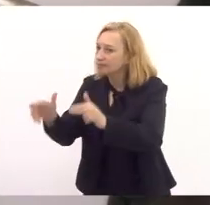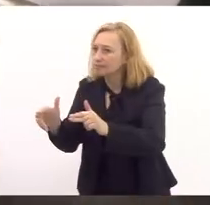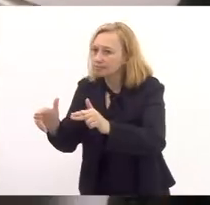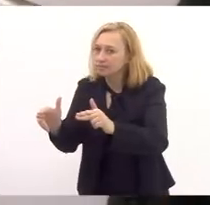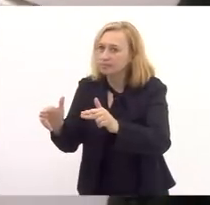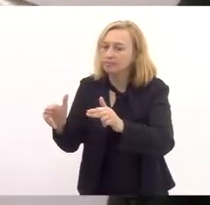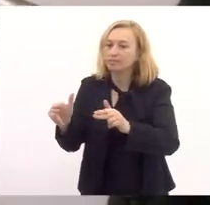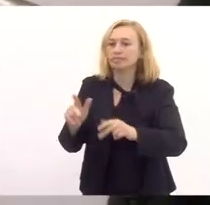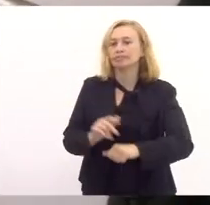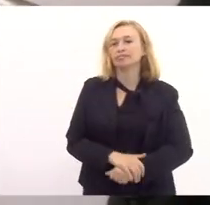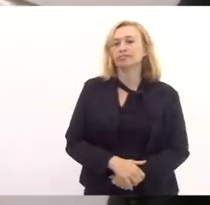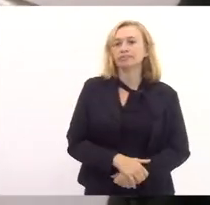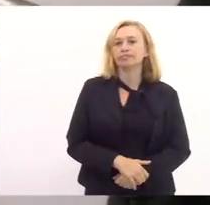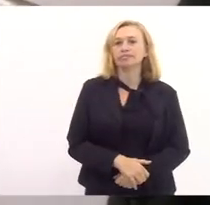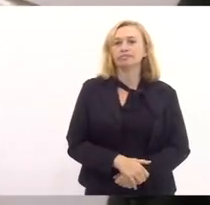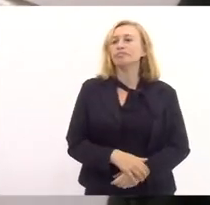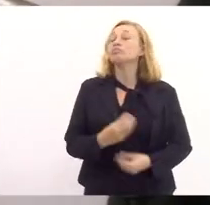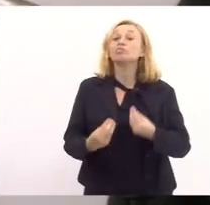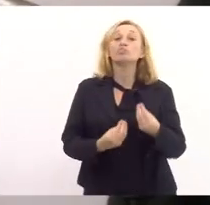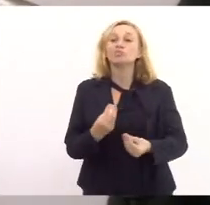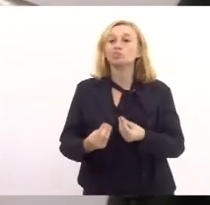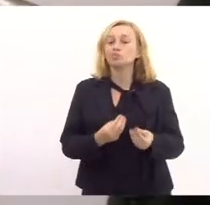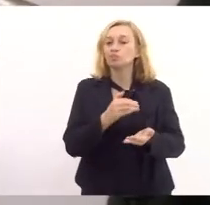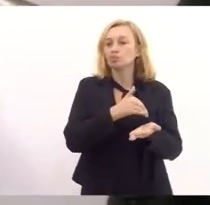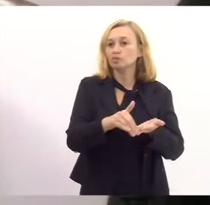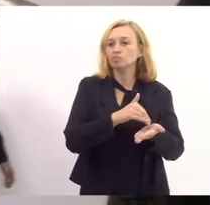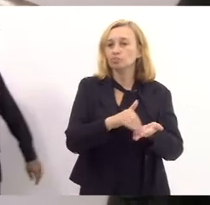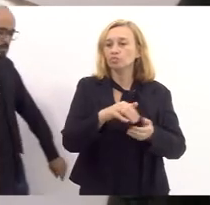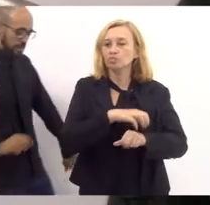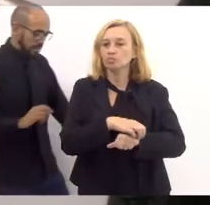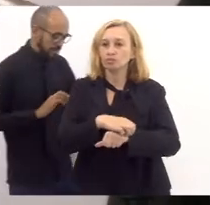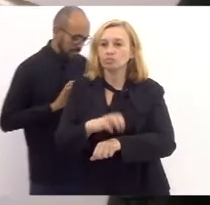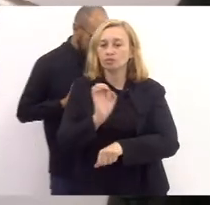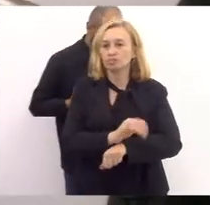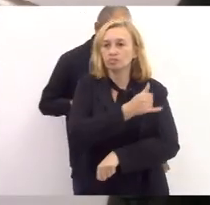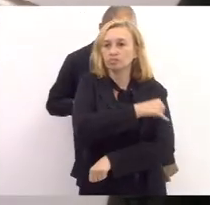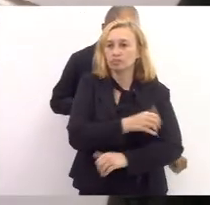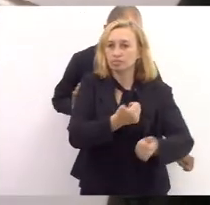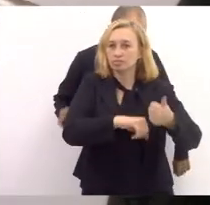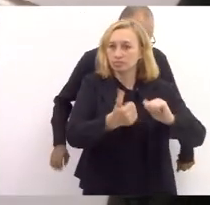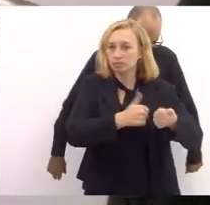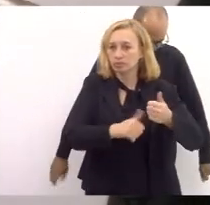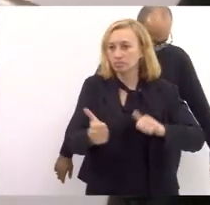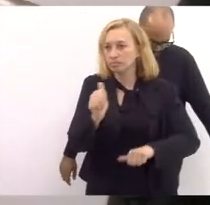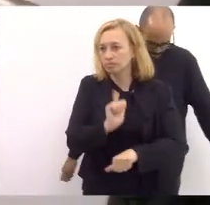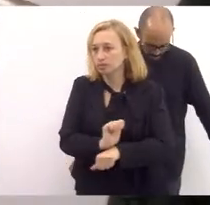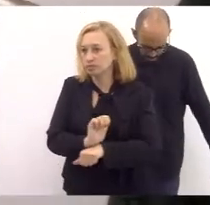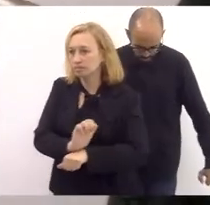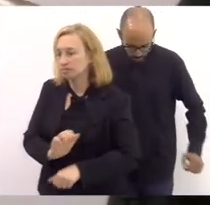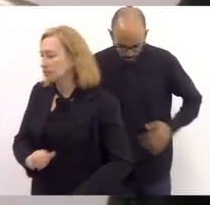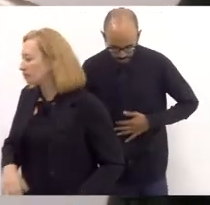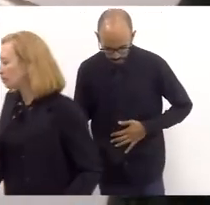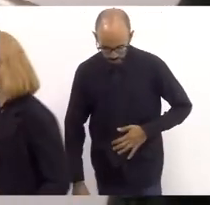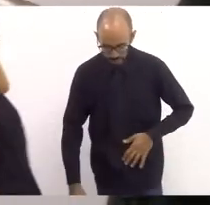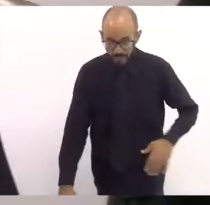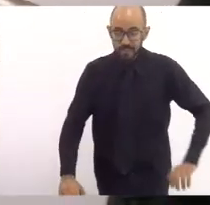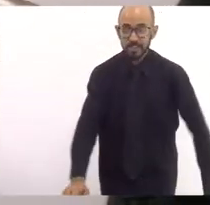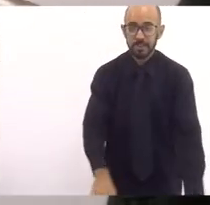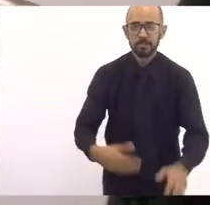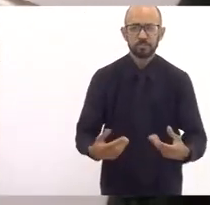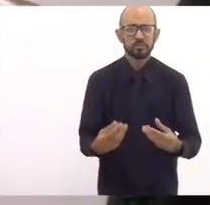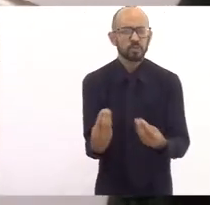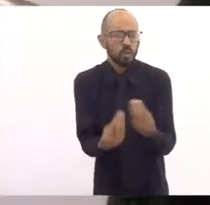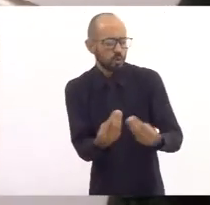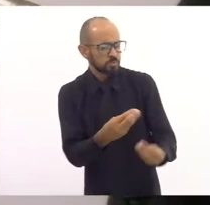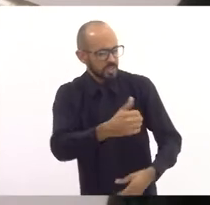Getransp. Como que a Secretaria de Transporte do Estado de Janeiro avalia a prestação dos serviços de transporte